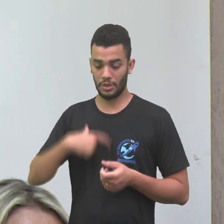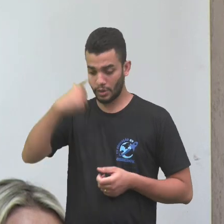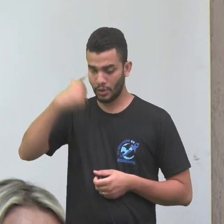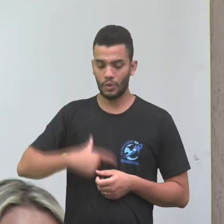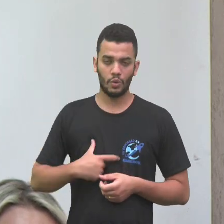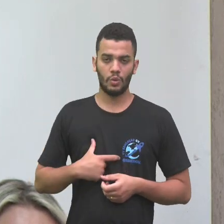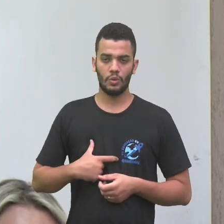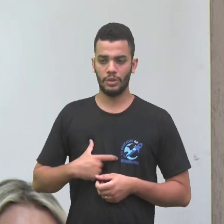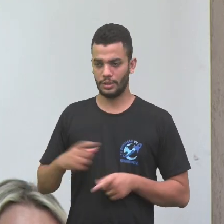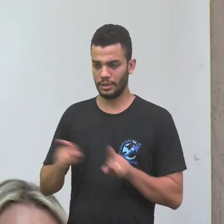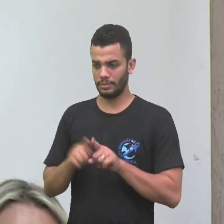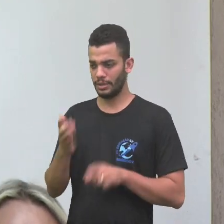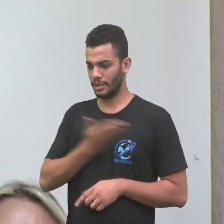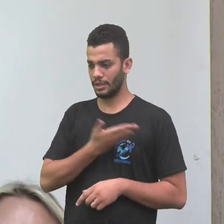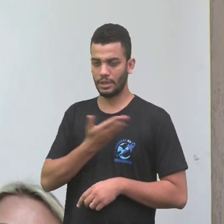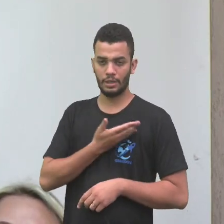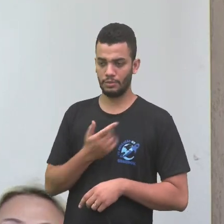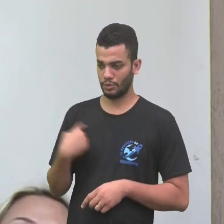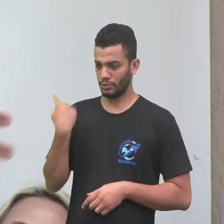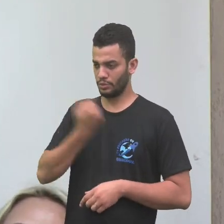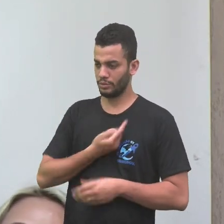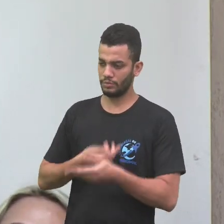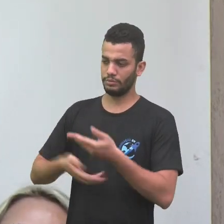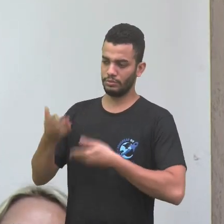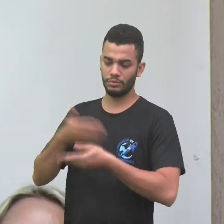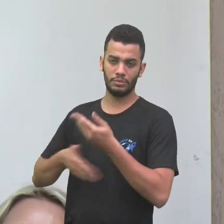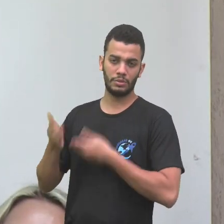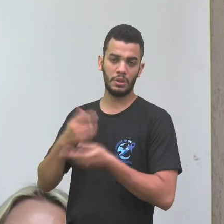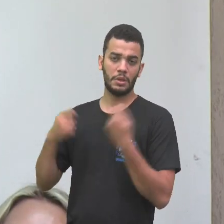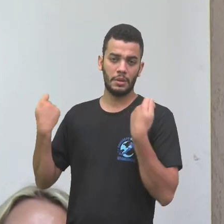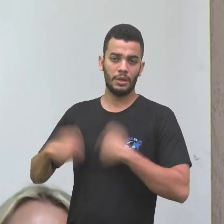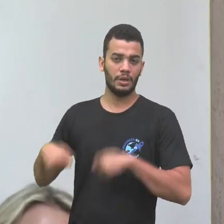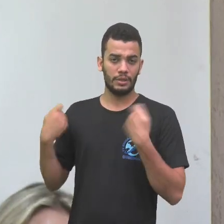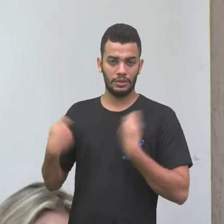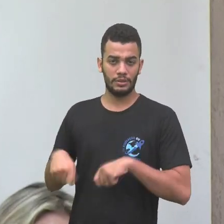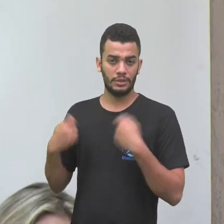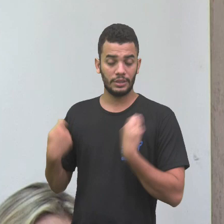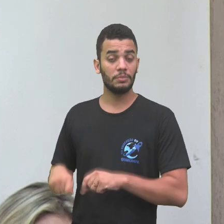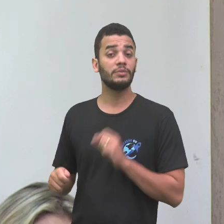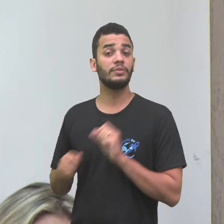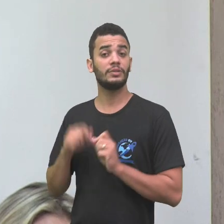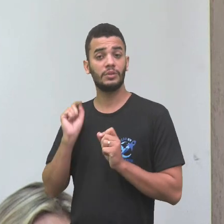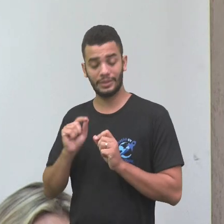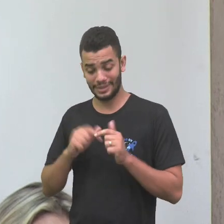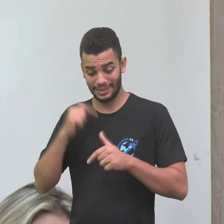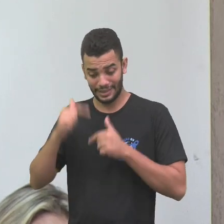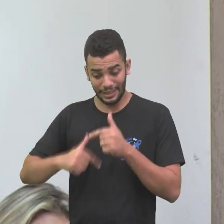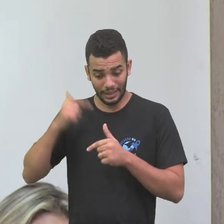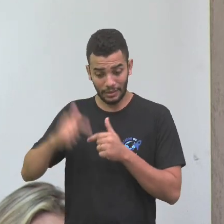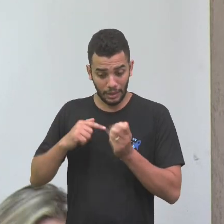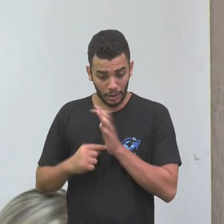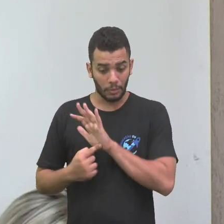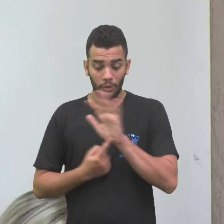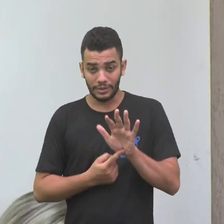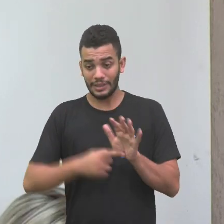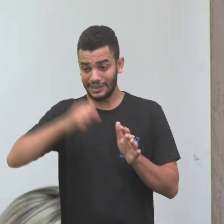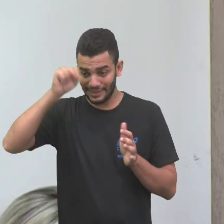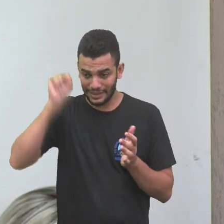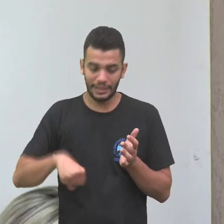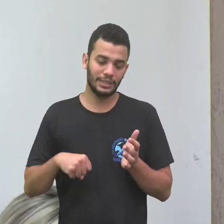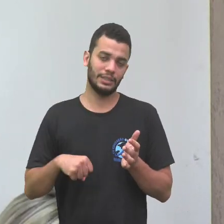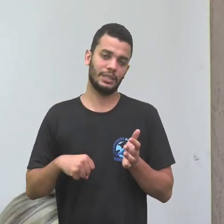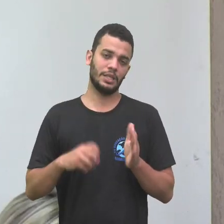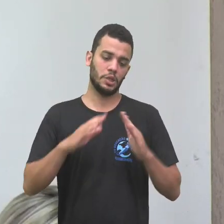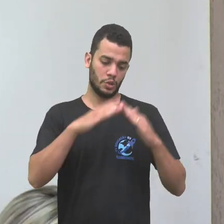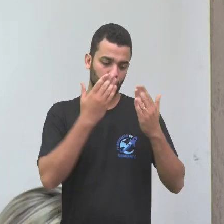acho que nós estamos aqui na educação para deixar um legado, né? Um legado para essas crianças que,